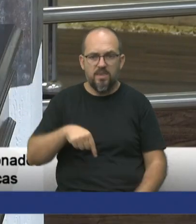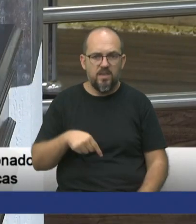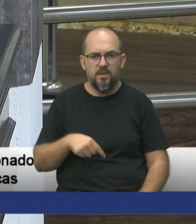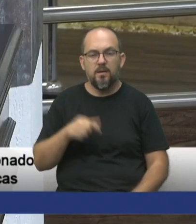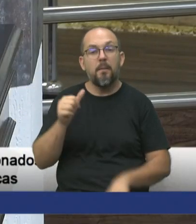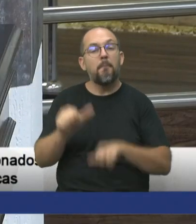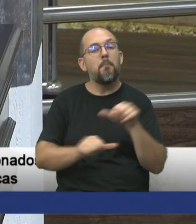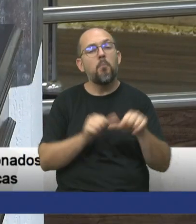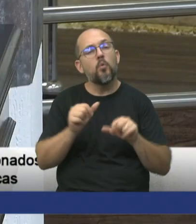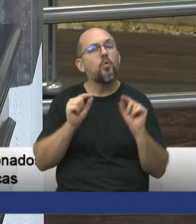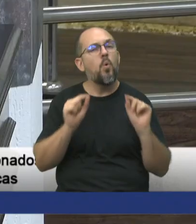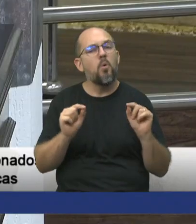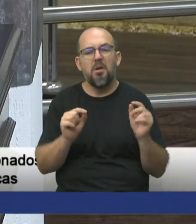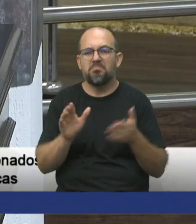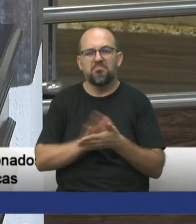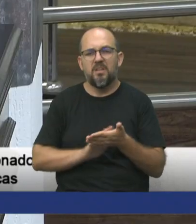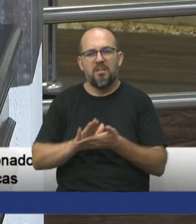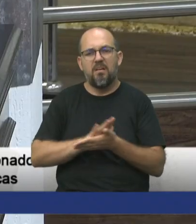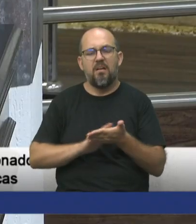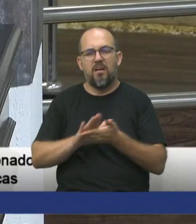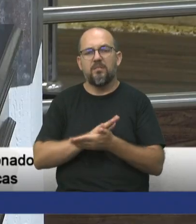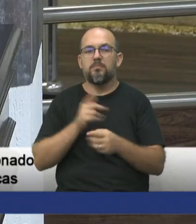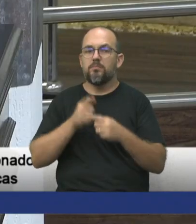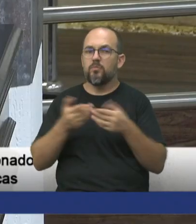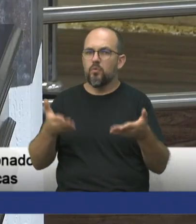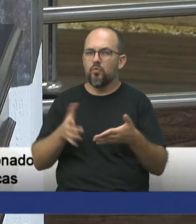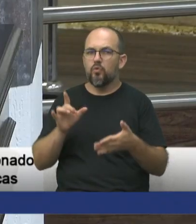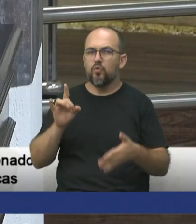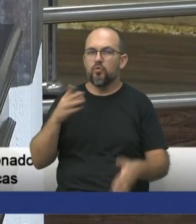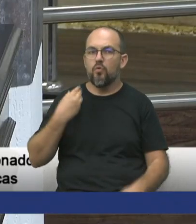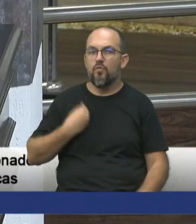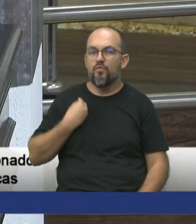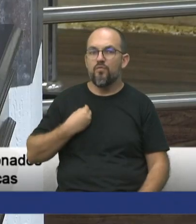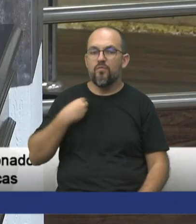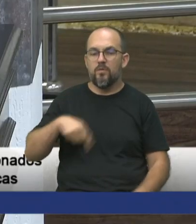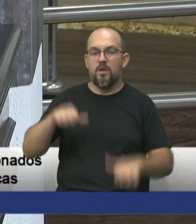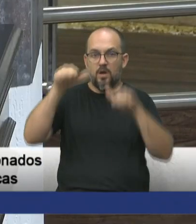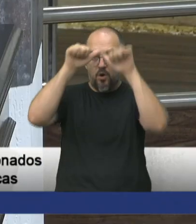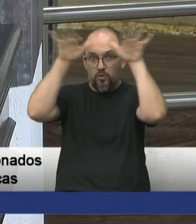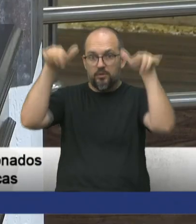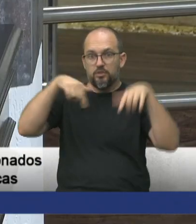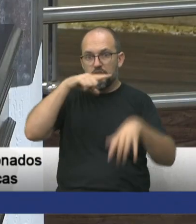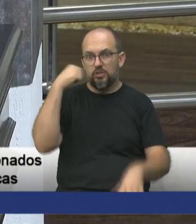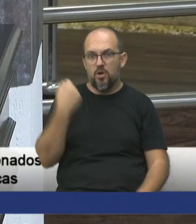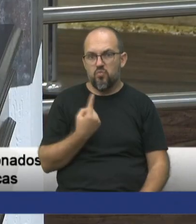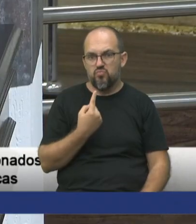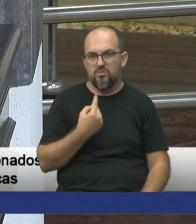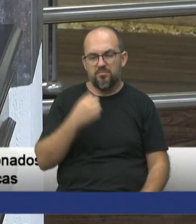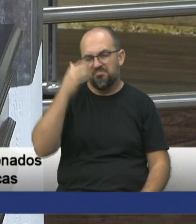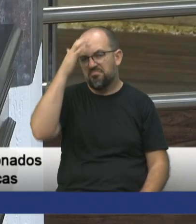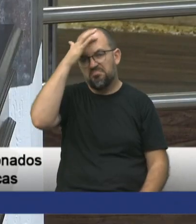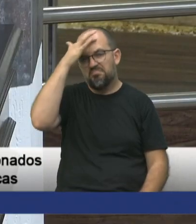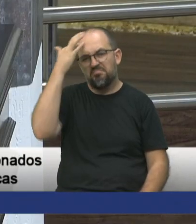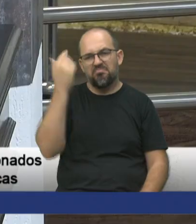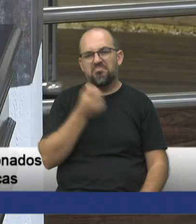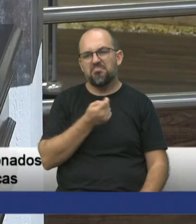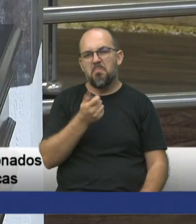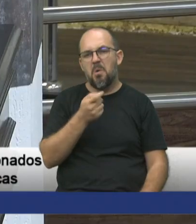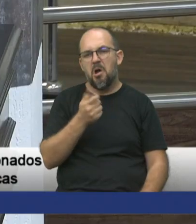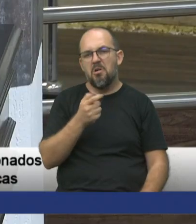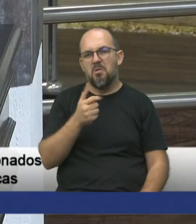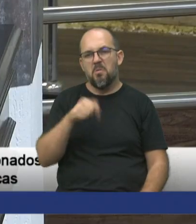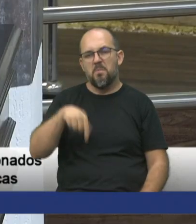Porque hoje, eu não convivo só com o autismo aqui em Jaú. Muito pouco, eu acho que eu tenho de cliente na